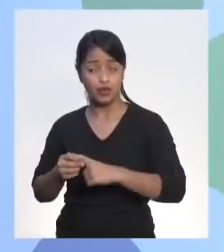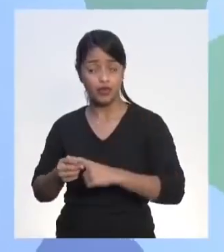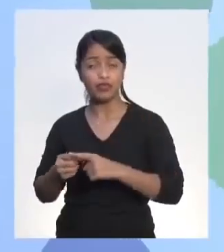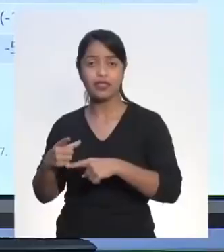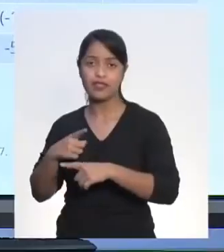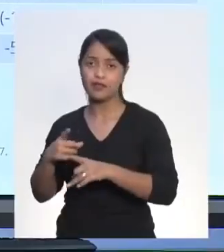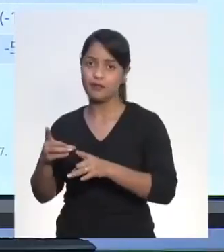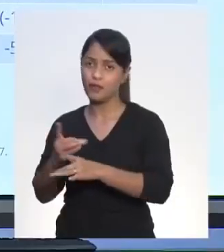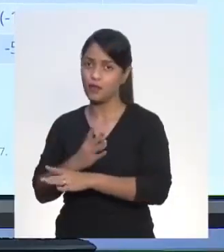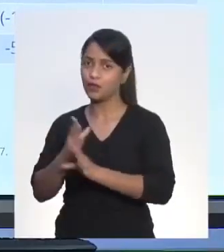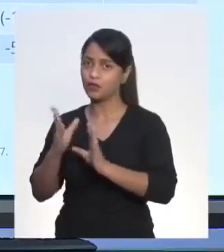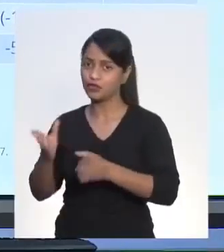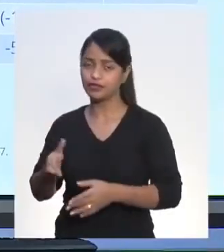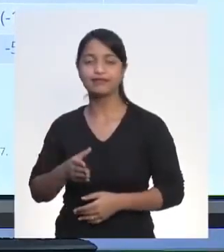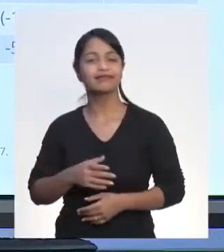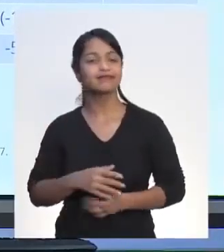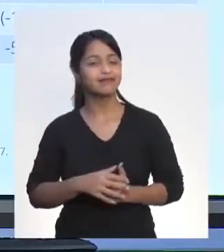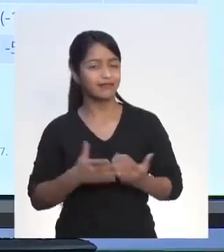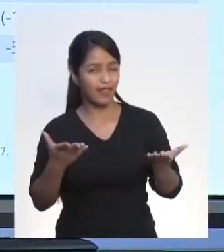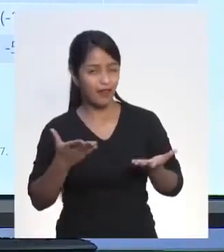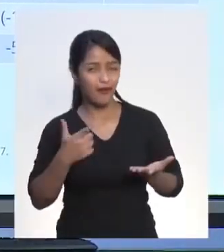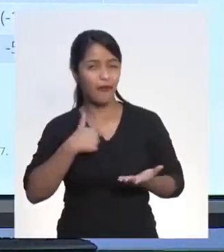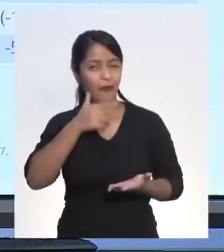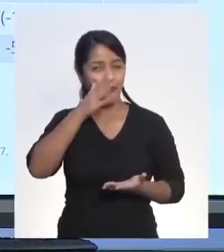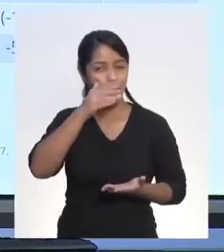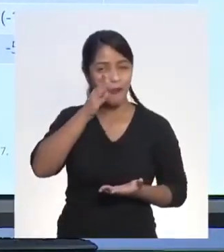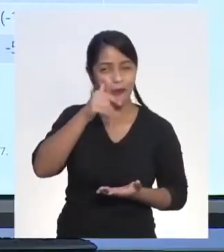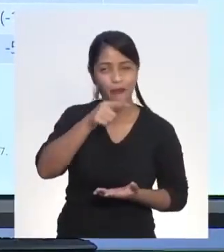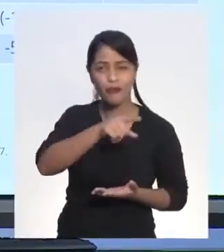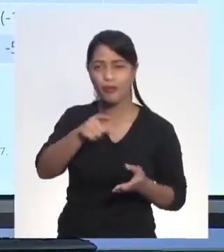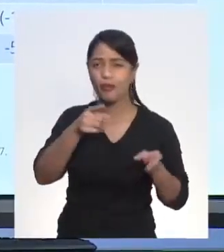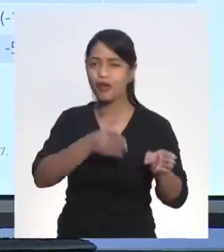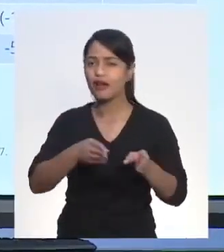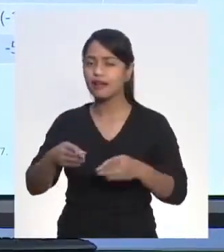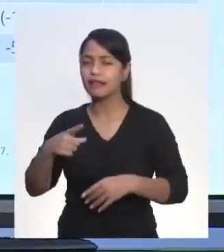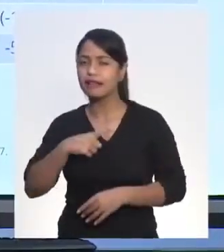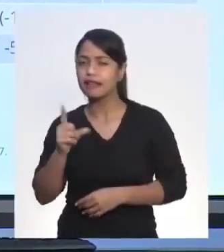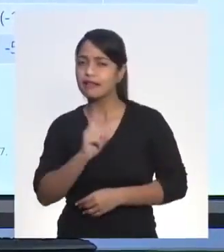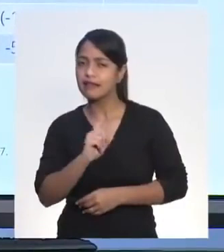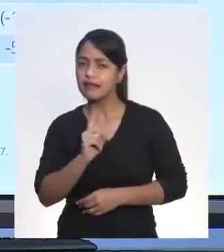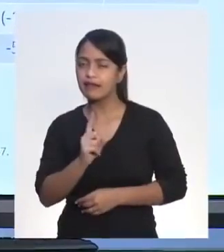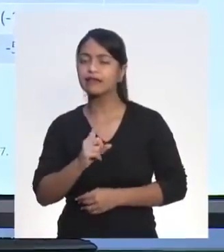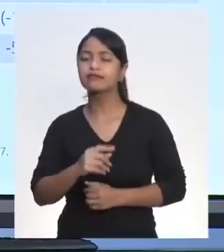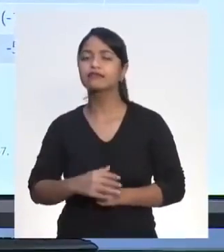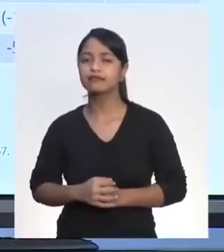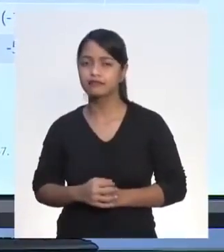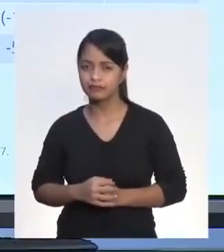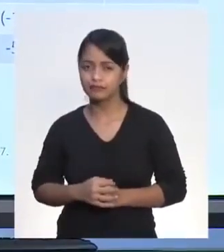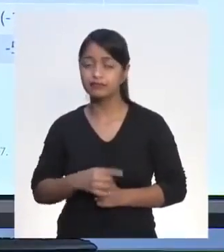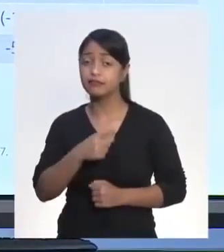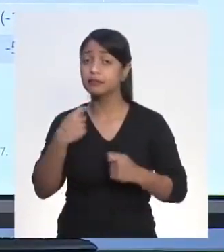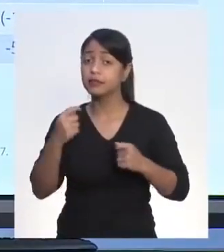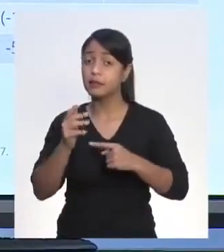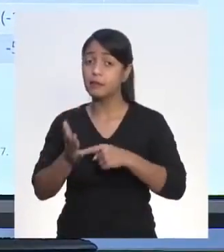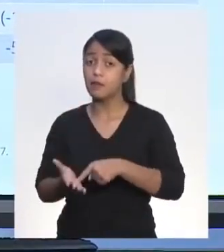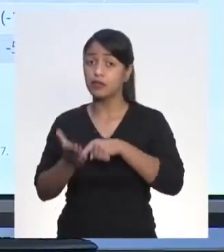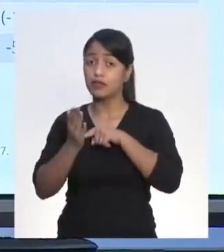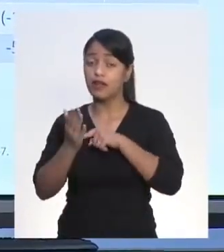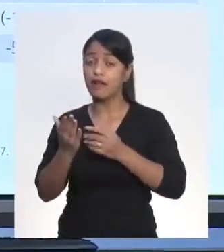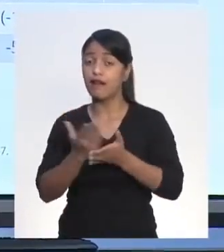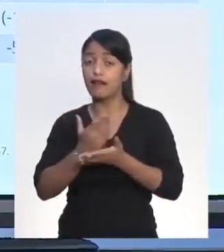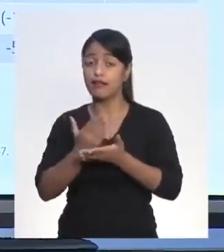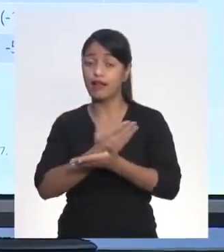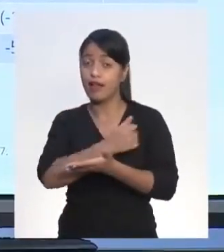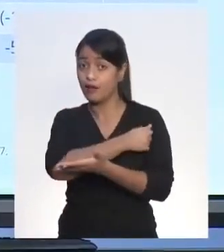lá. Você vai apresentar. Agora eu quero ver quem é organizado. Sim. Agora eu quero ver. Então você vai lá, tem que mostrar que é do caderno do aluno,